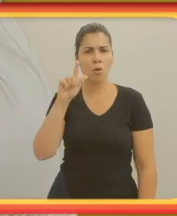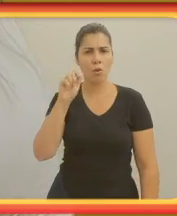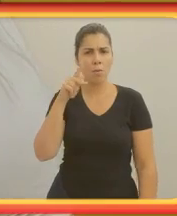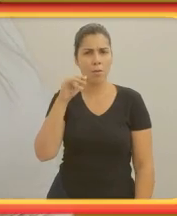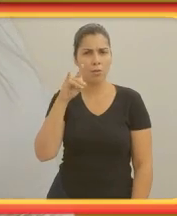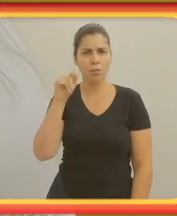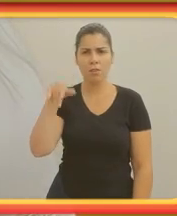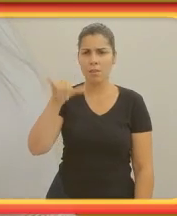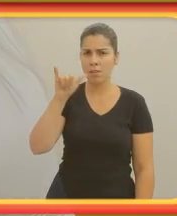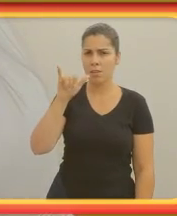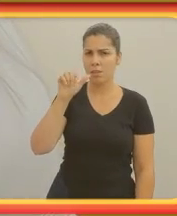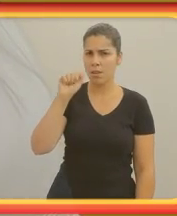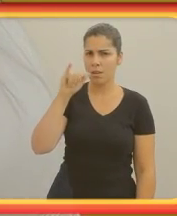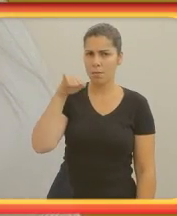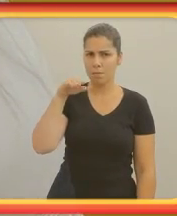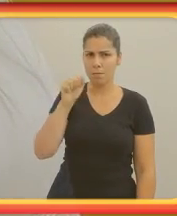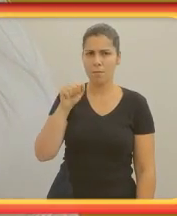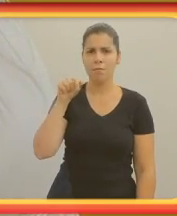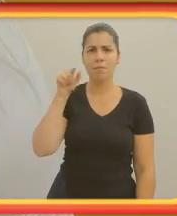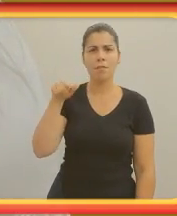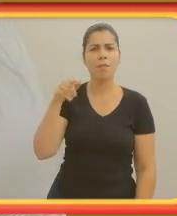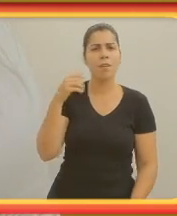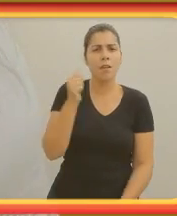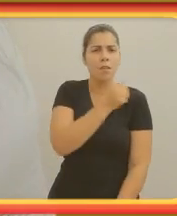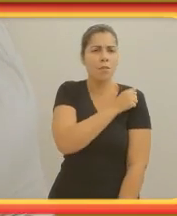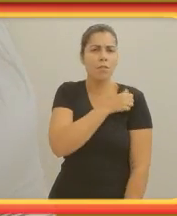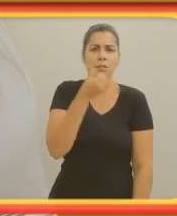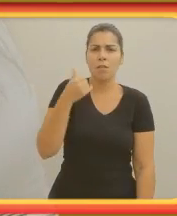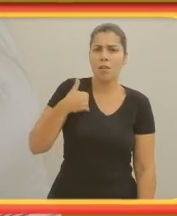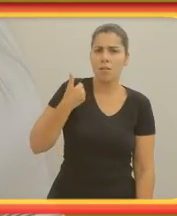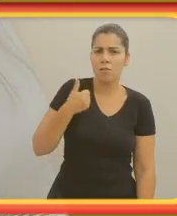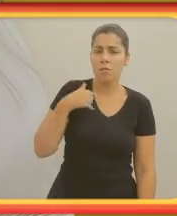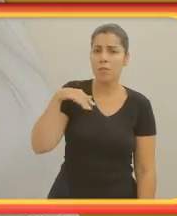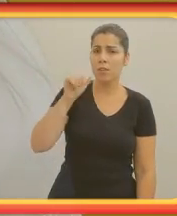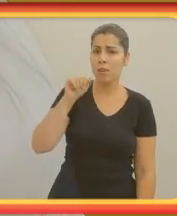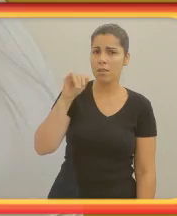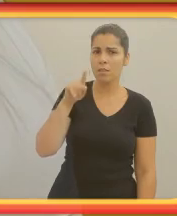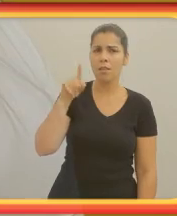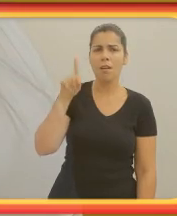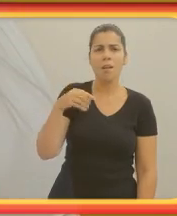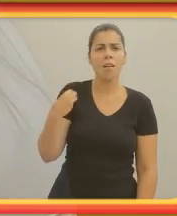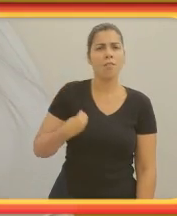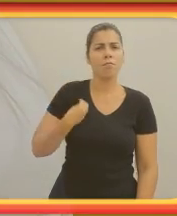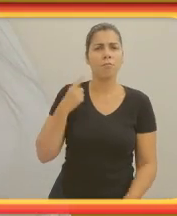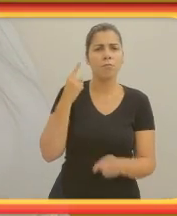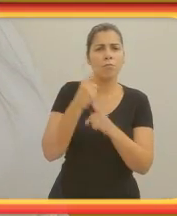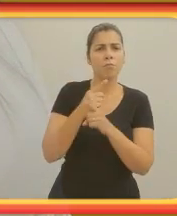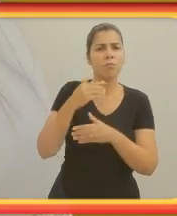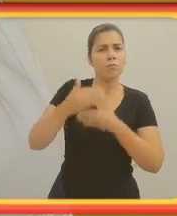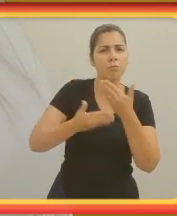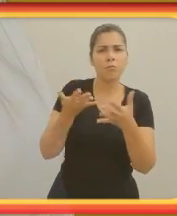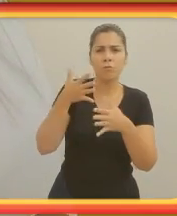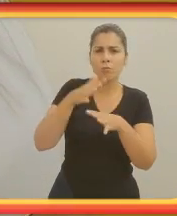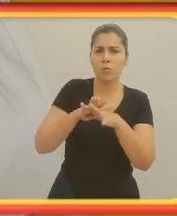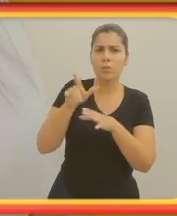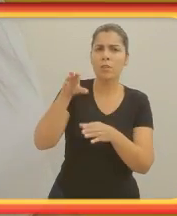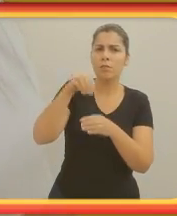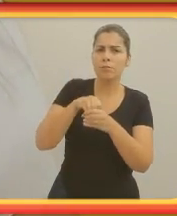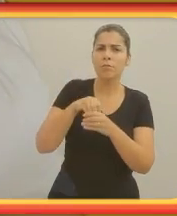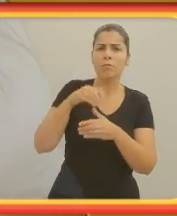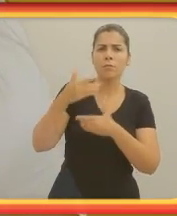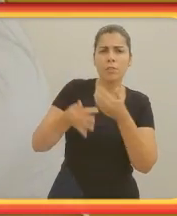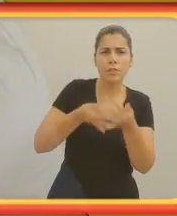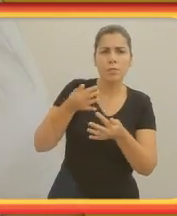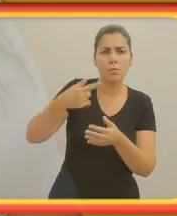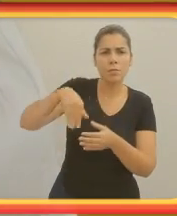Iaima Martinez, com uma aluna que tem 6 anos, que atualmente se encontra em processo de inclusão. Ela está incluída com atendimento combinado